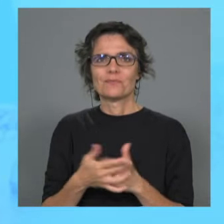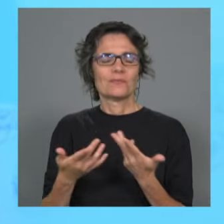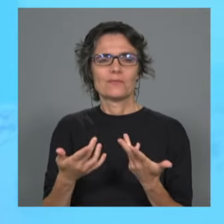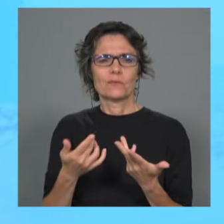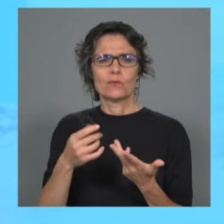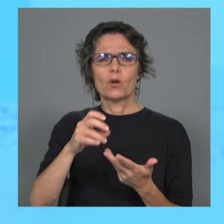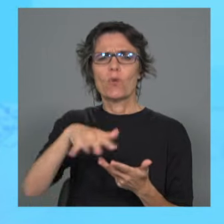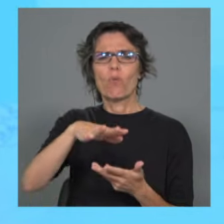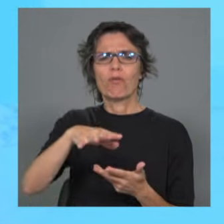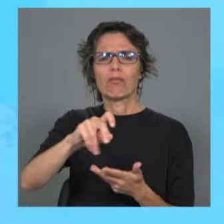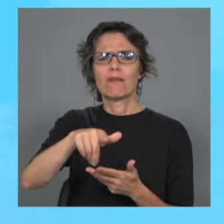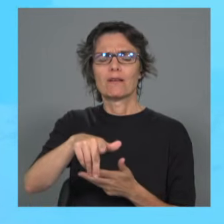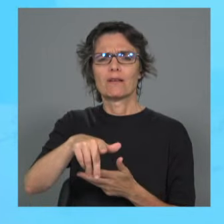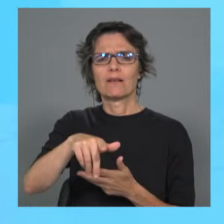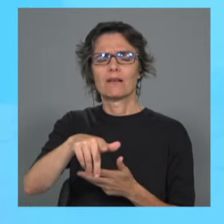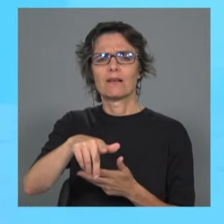ser essa missa nova?